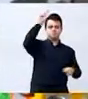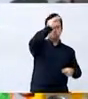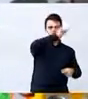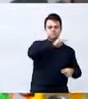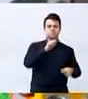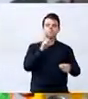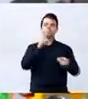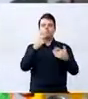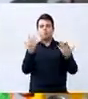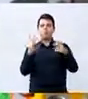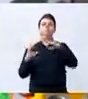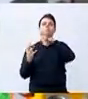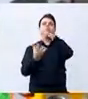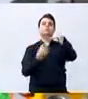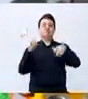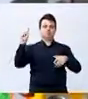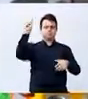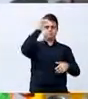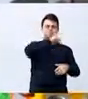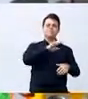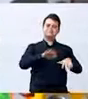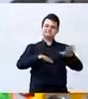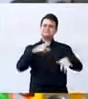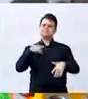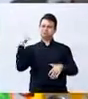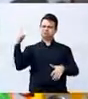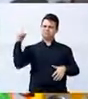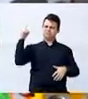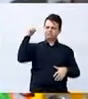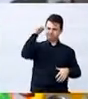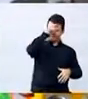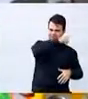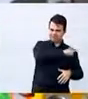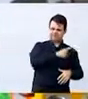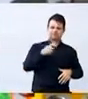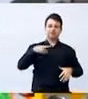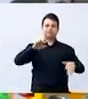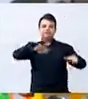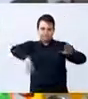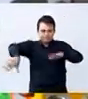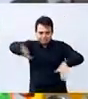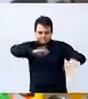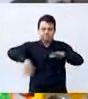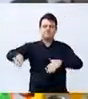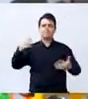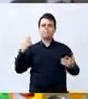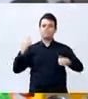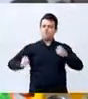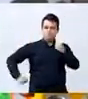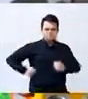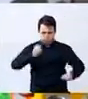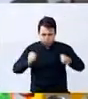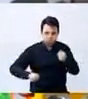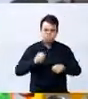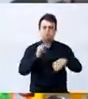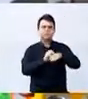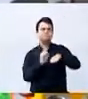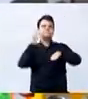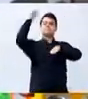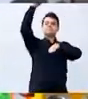os planetas. Daí vai ficando muito mais difícil. Daí vai ter natação, corrida,